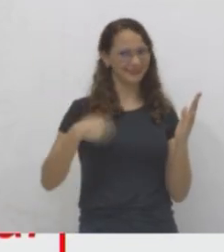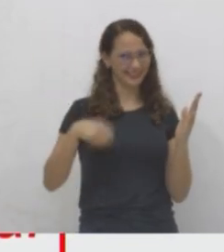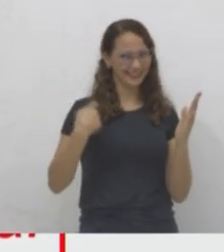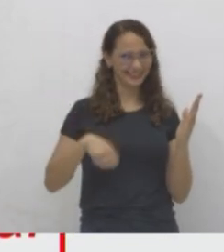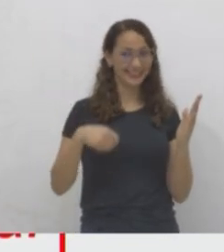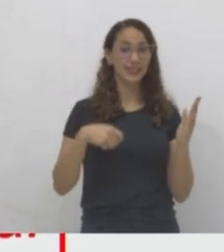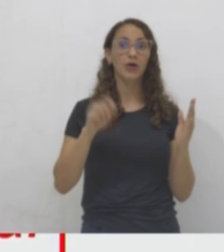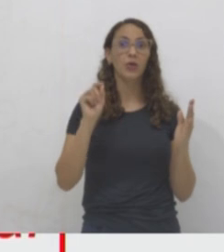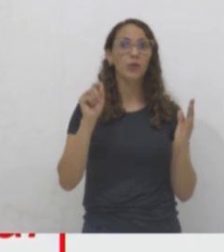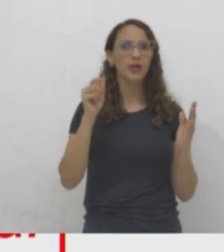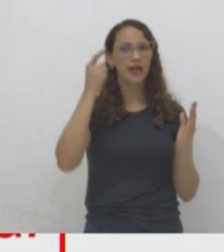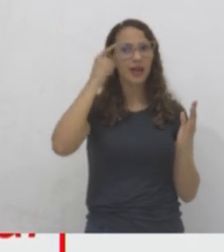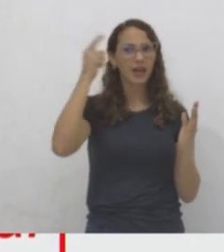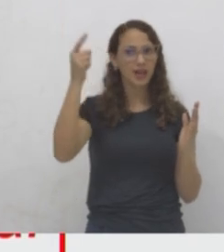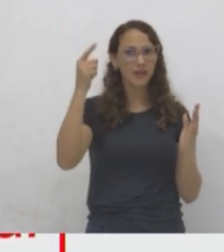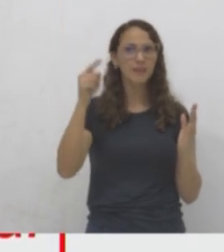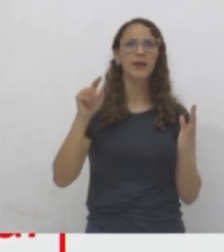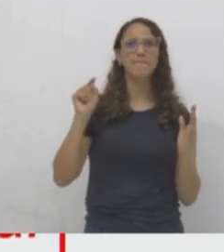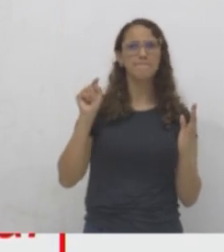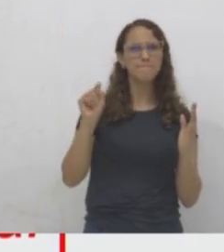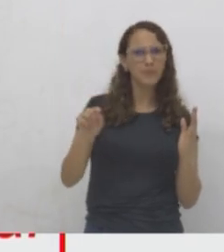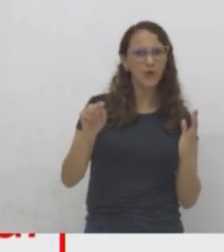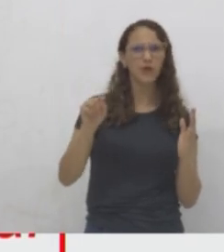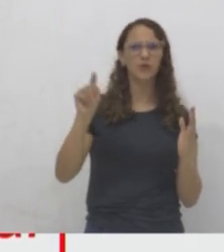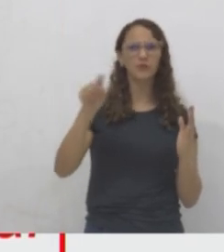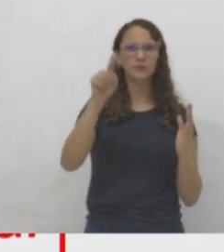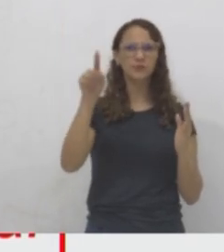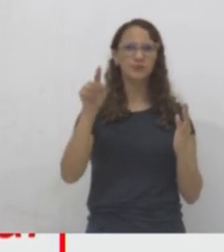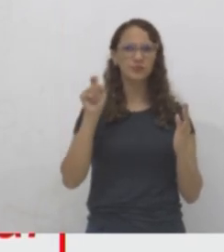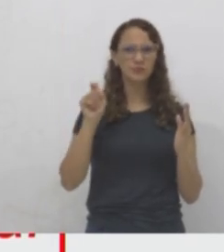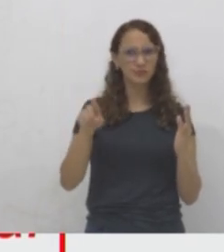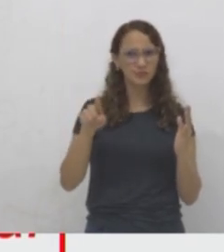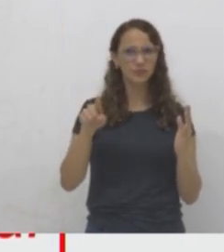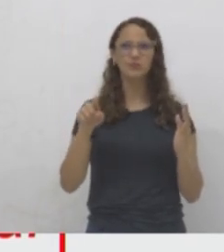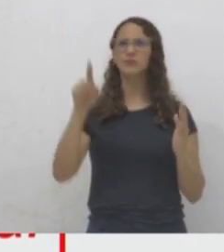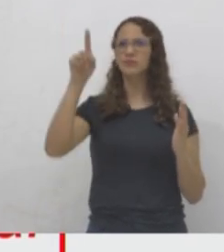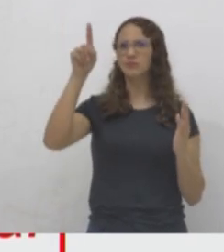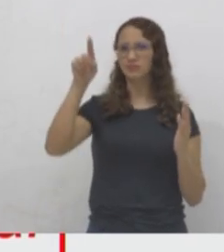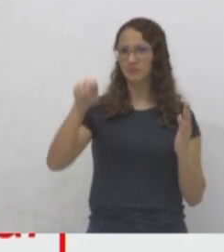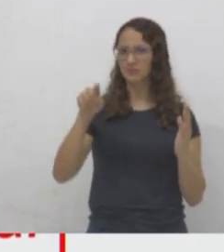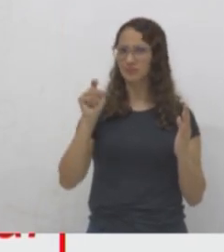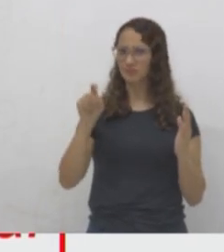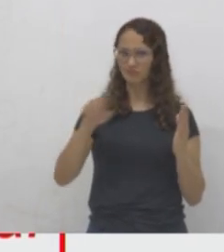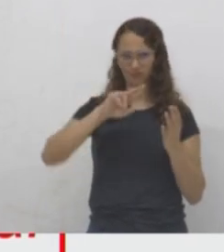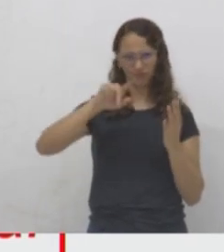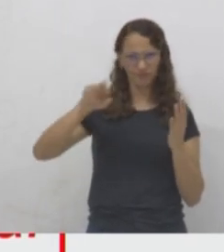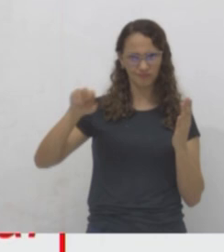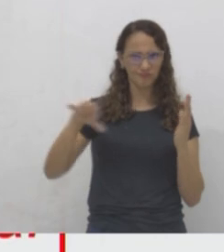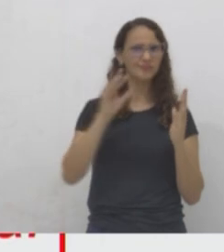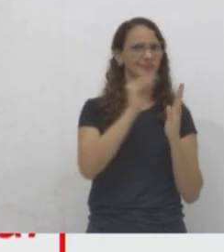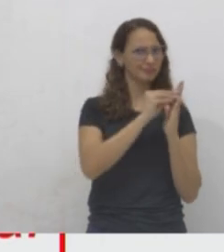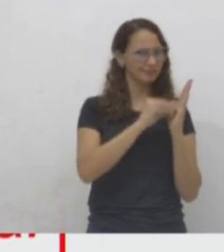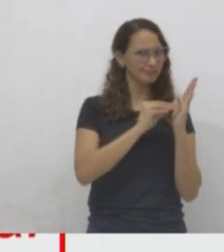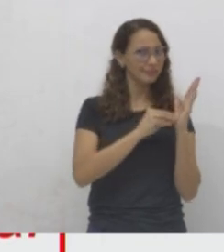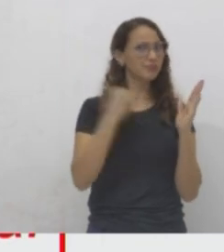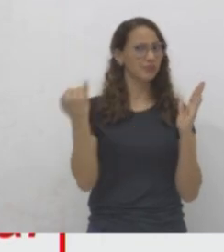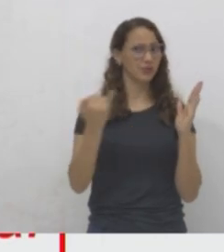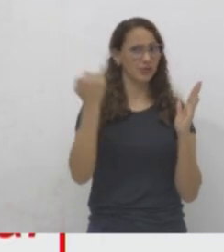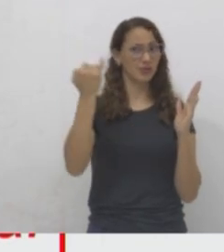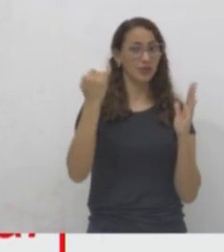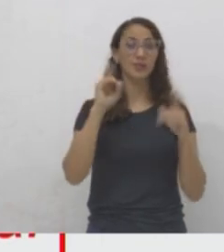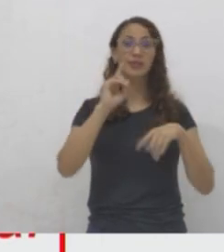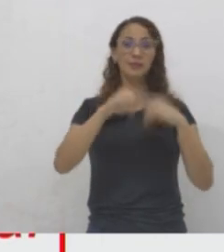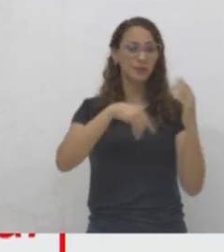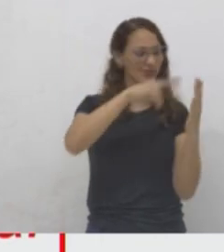importantes para dar sentido às situações do texto. Depois, leia a piada praticando a entonação e